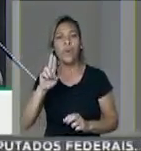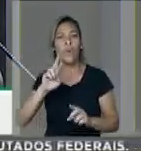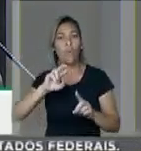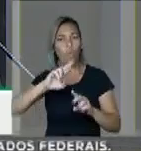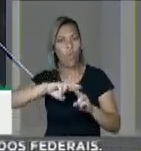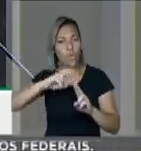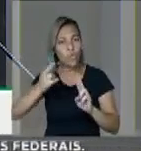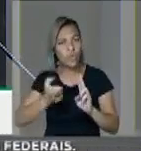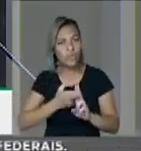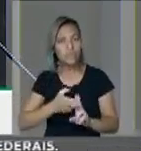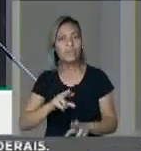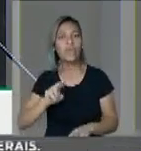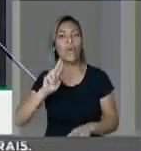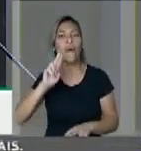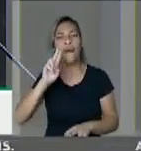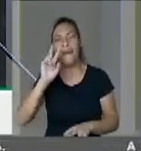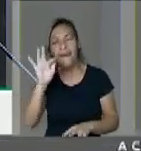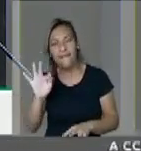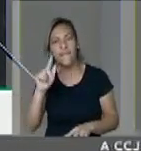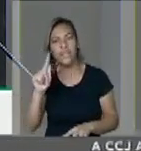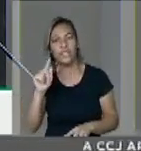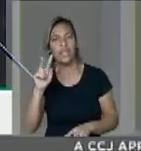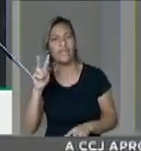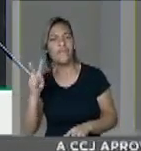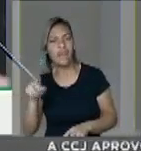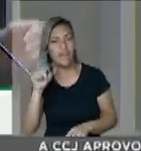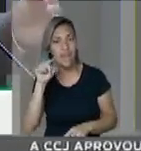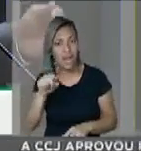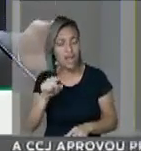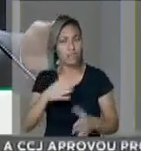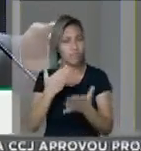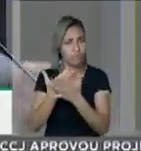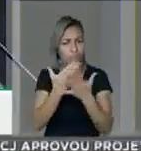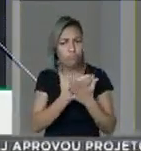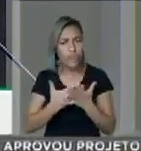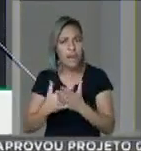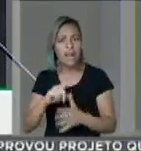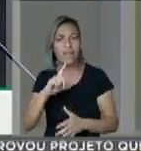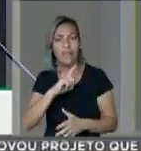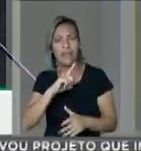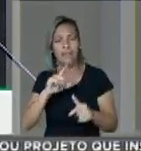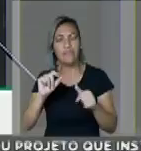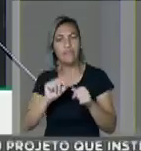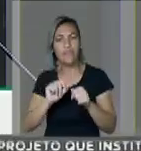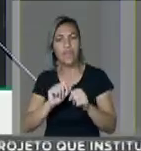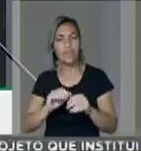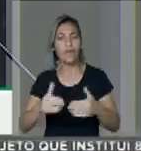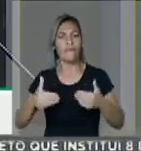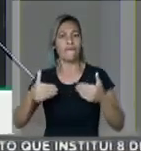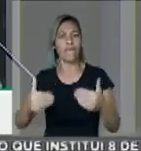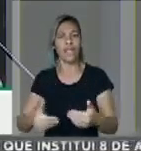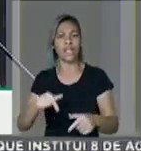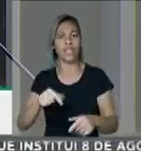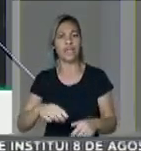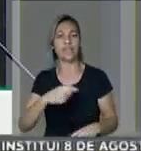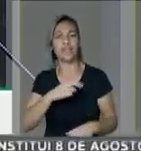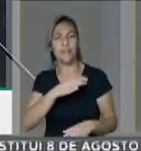mestre em administração pela FGV, tem feito à frente deste ministério um